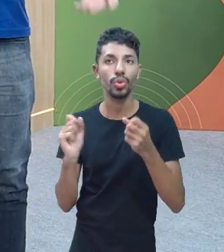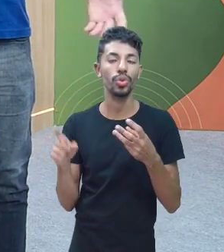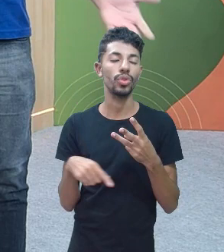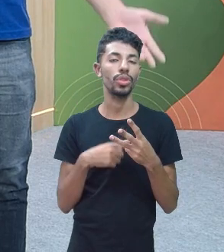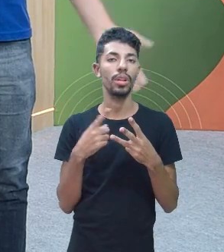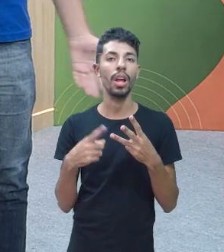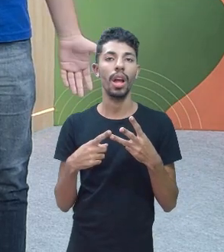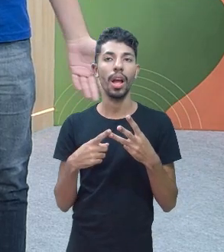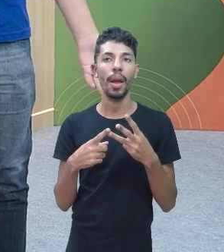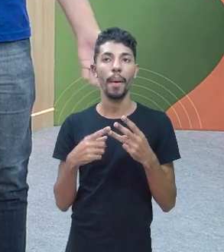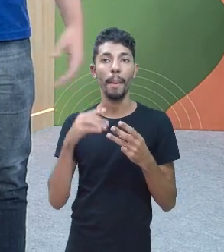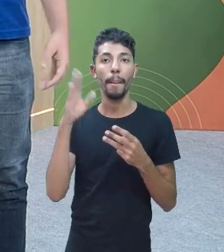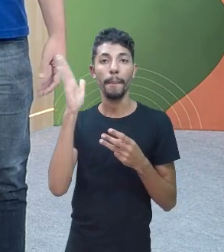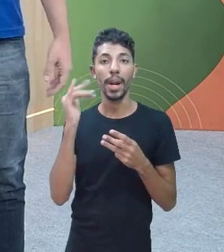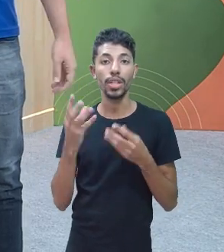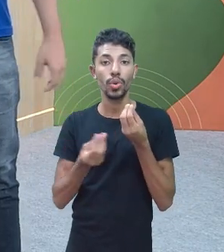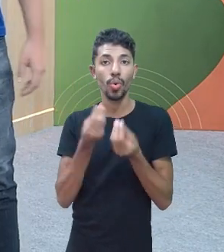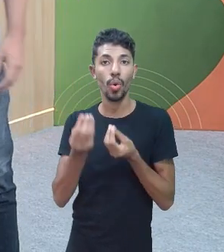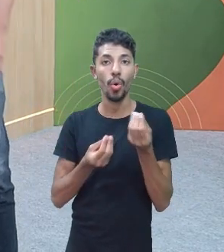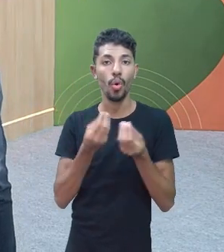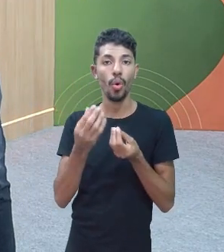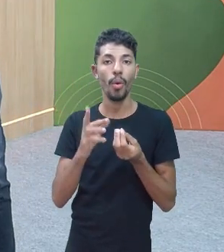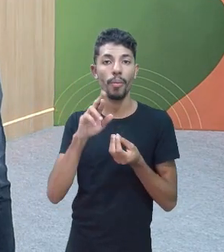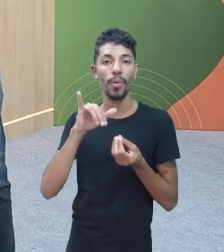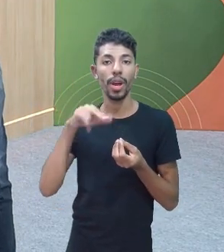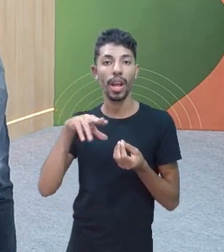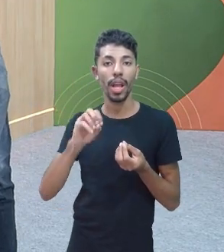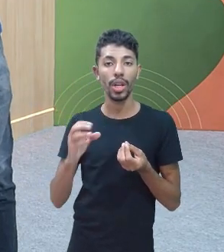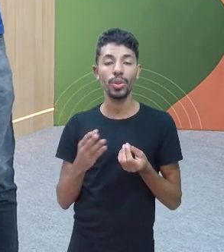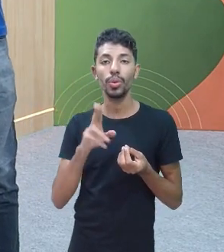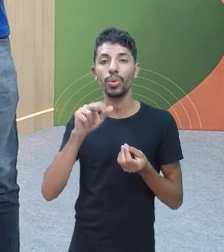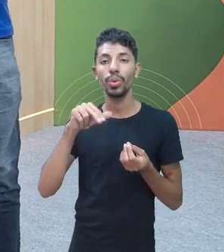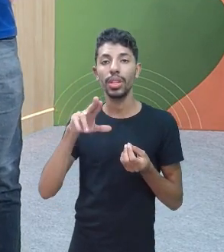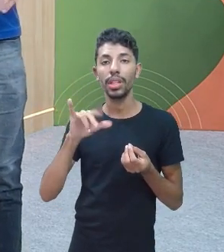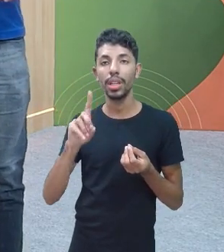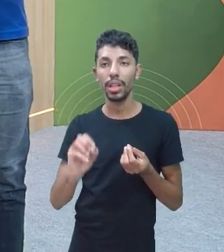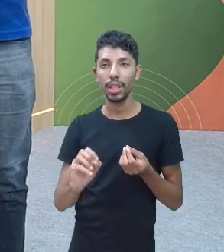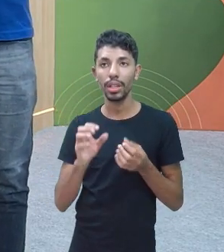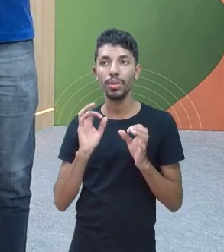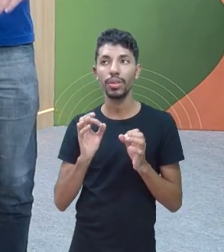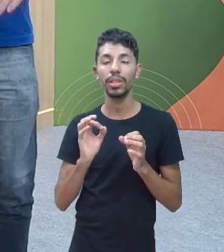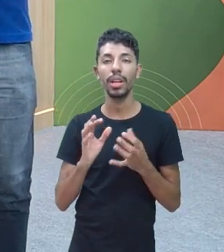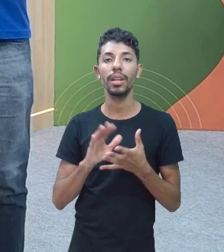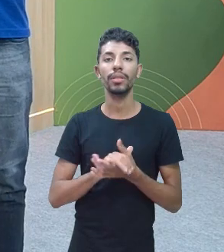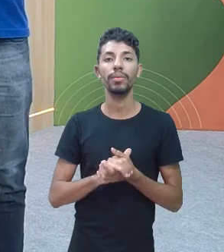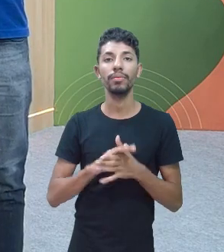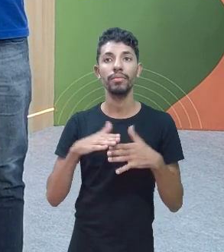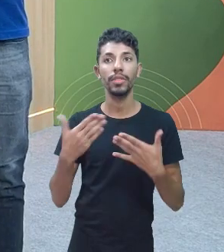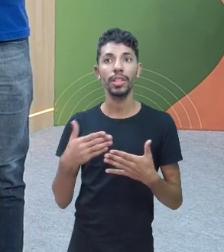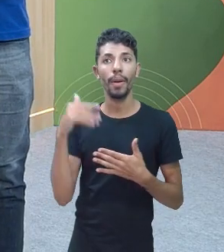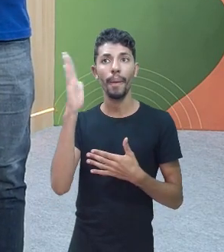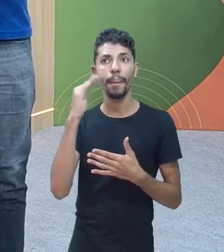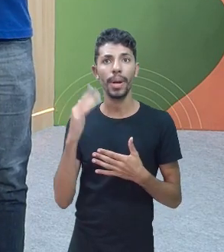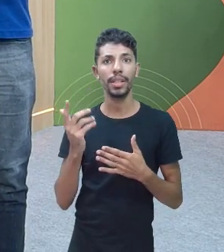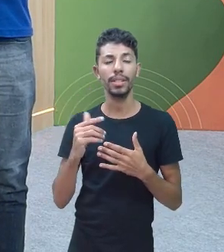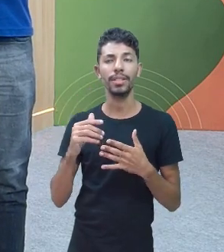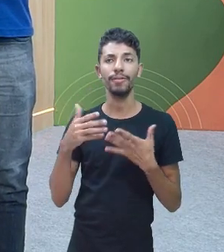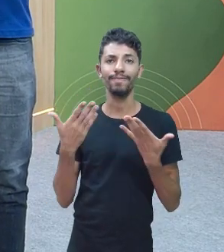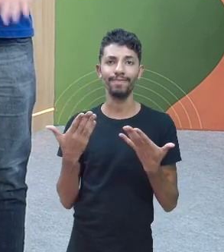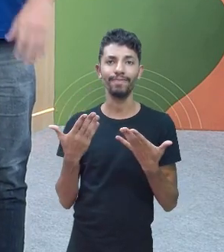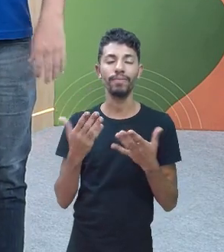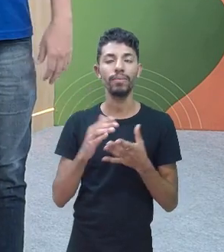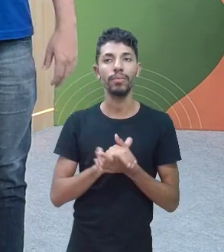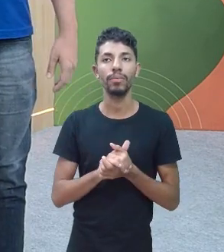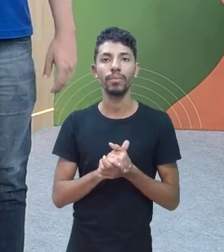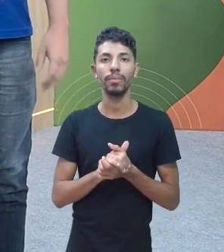Unido, a Portugal e Algarves, né, enfim. Algarves, quando eu falo Algarves, é um território português, então o Brasil foi elevado à condição de Reino Unido. Então a